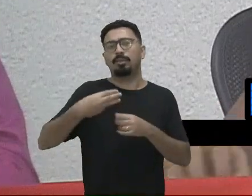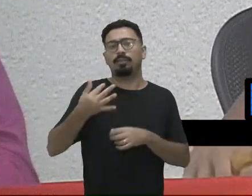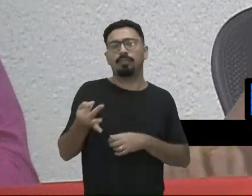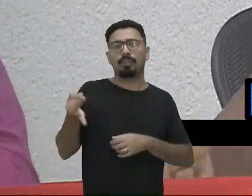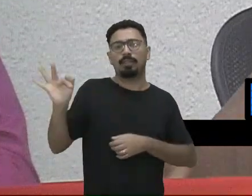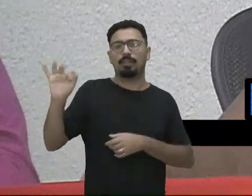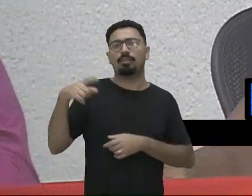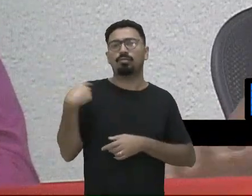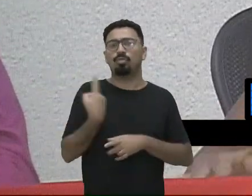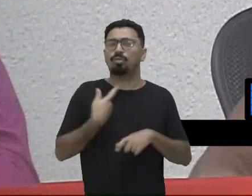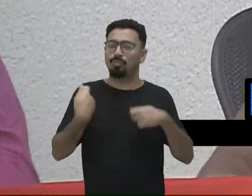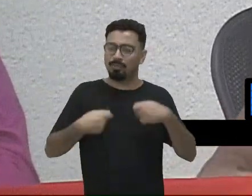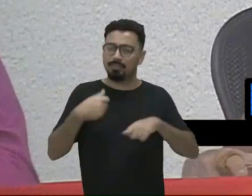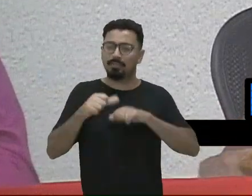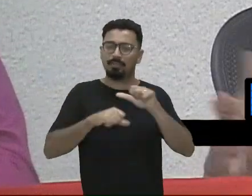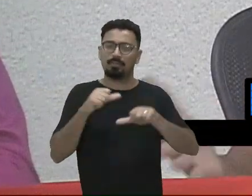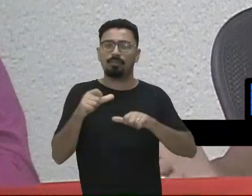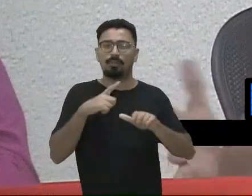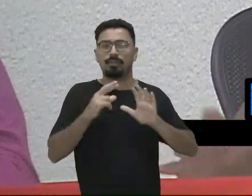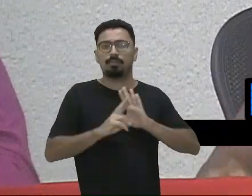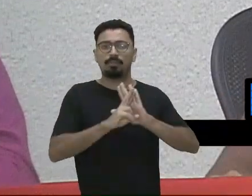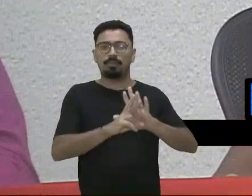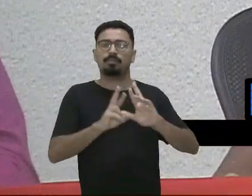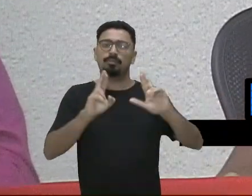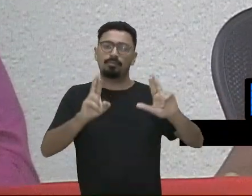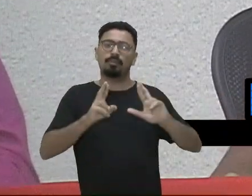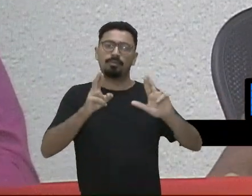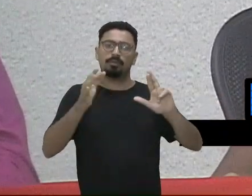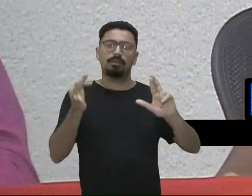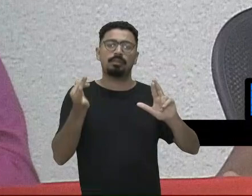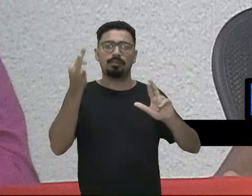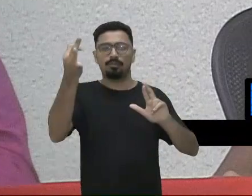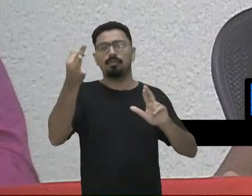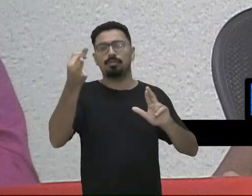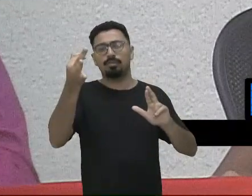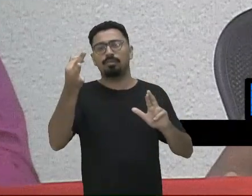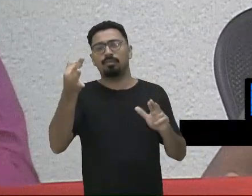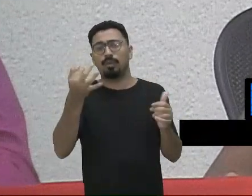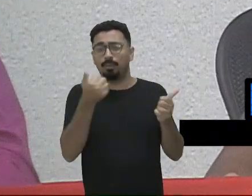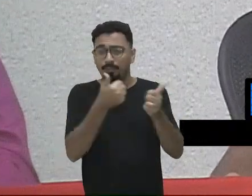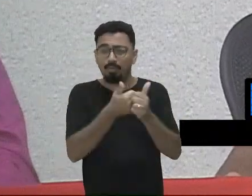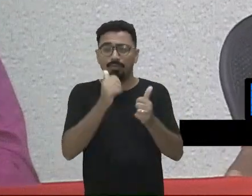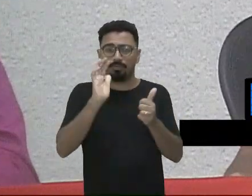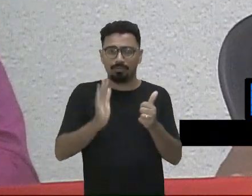e termos representação. E eu espero que esse seja um futuro não muito distante.